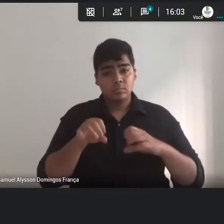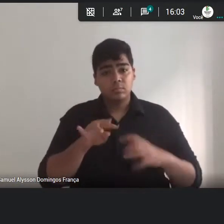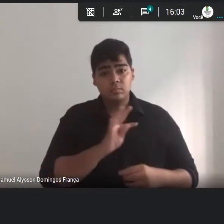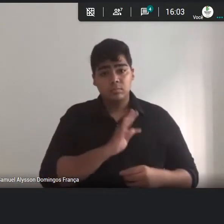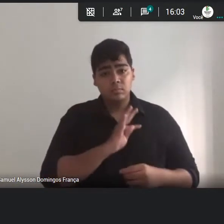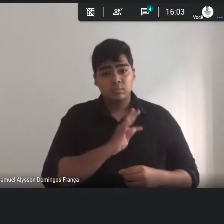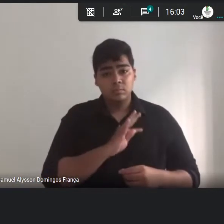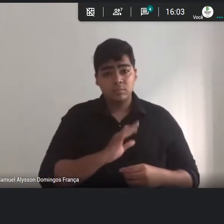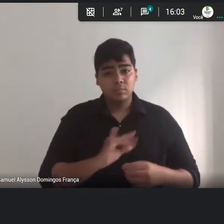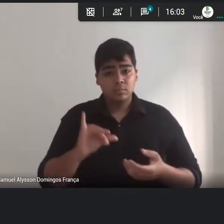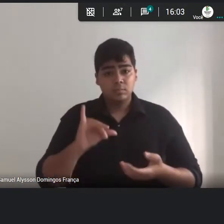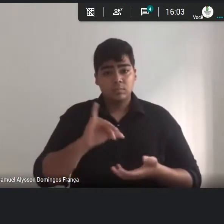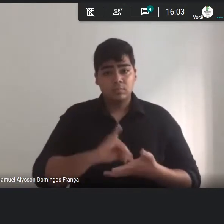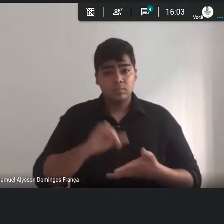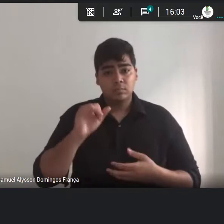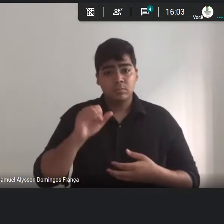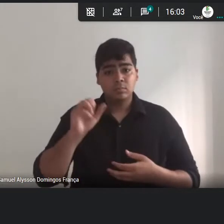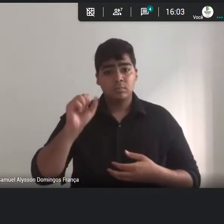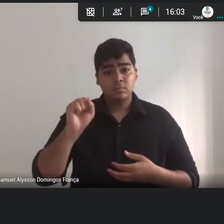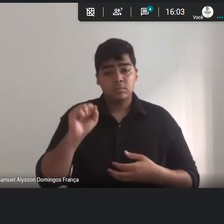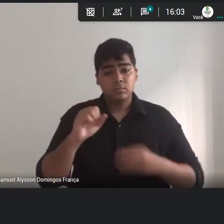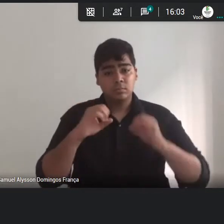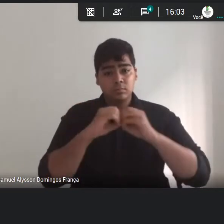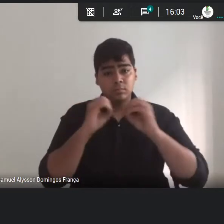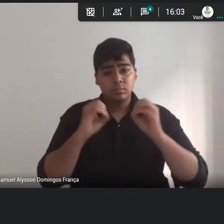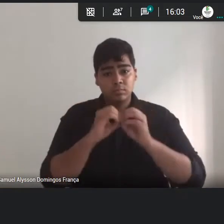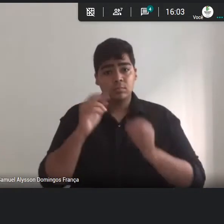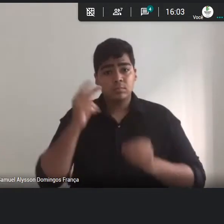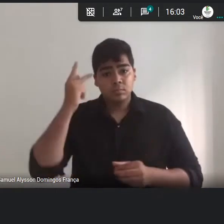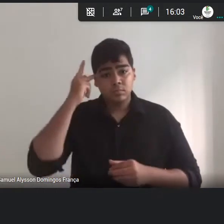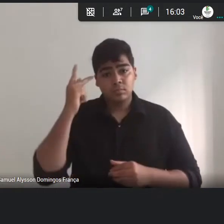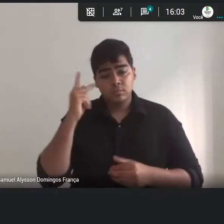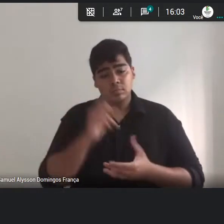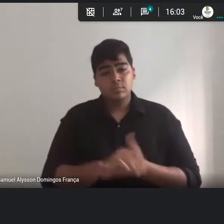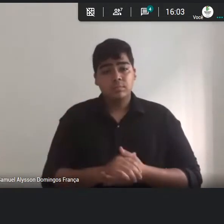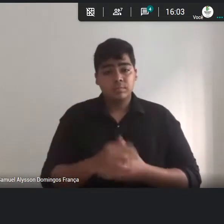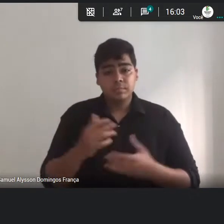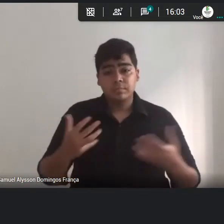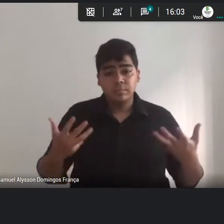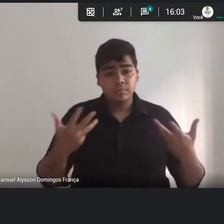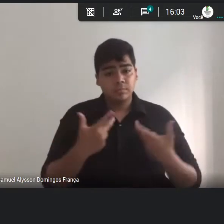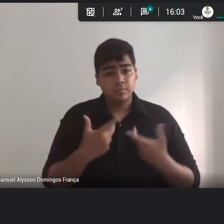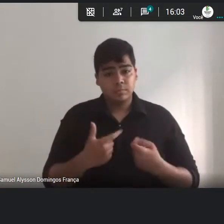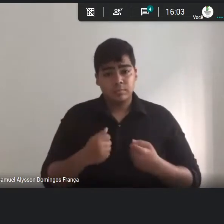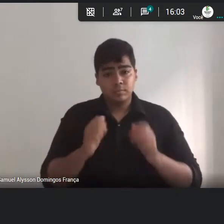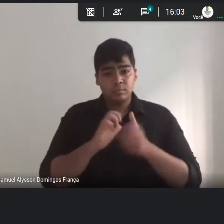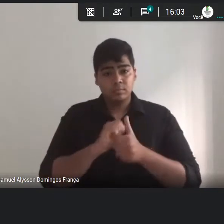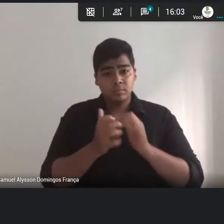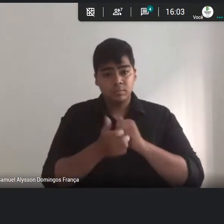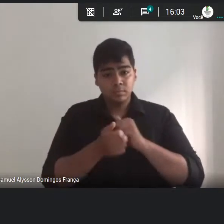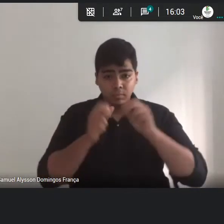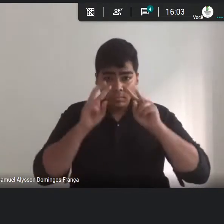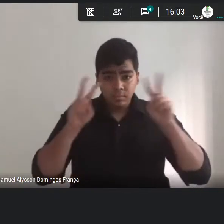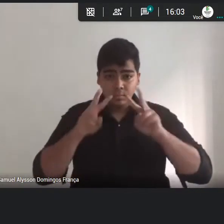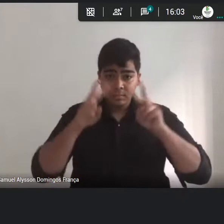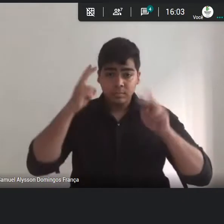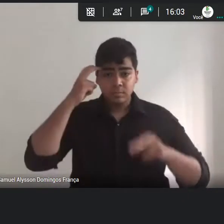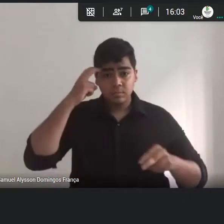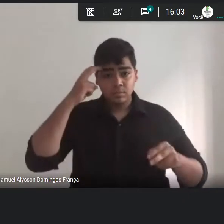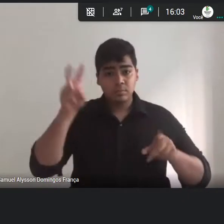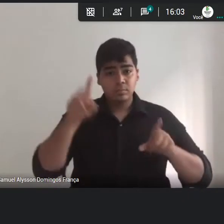Universitário SENAC, São Paulo. Especialista em artes visuais, cultura e criação pelo SENAC